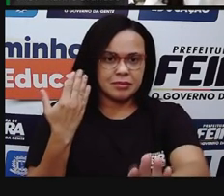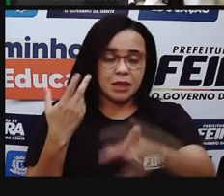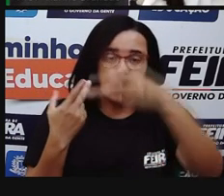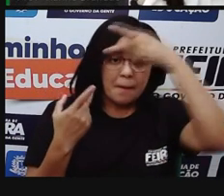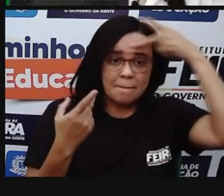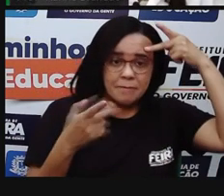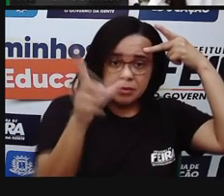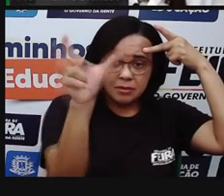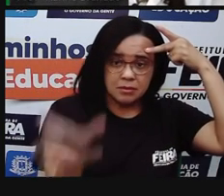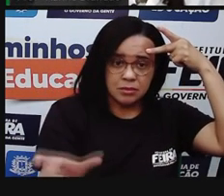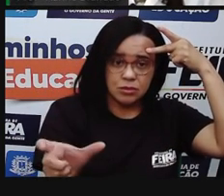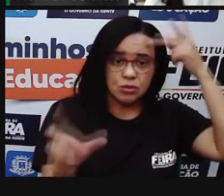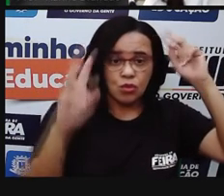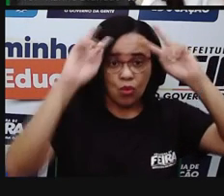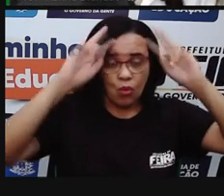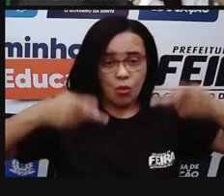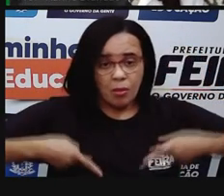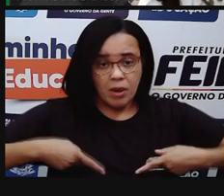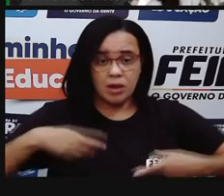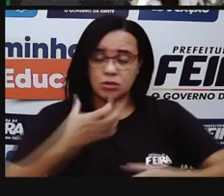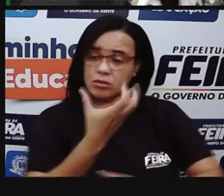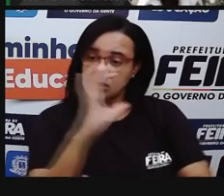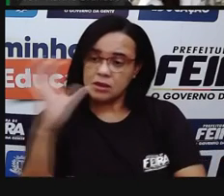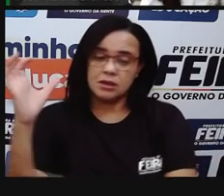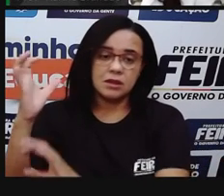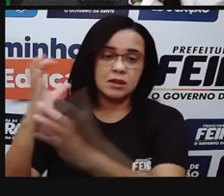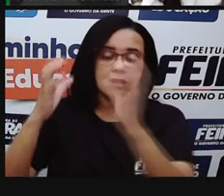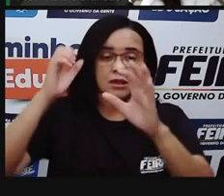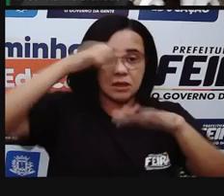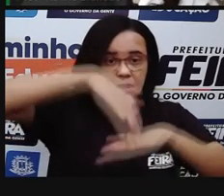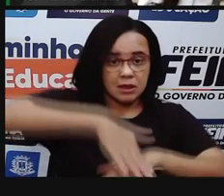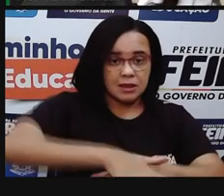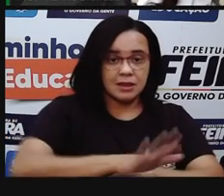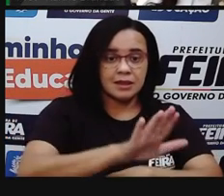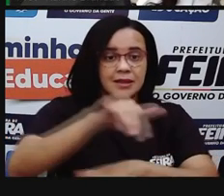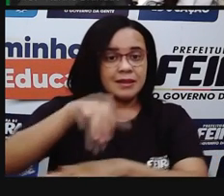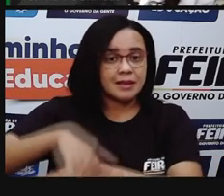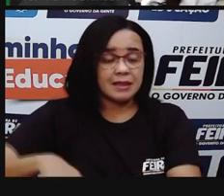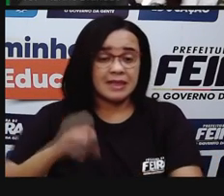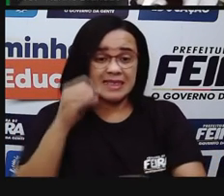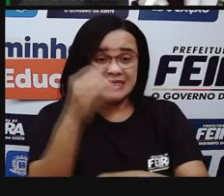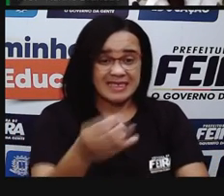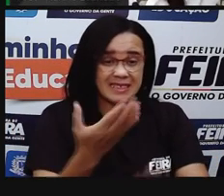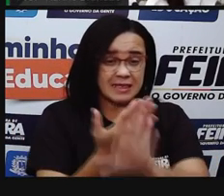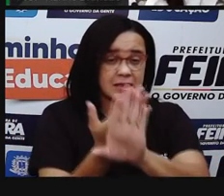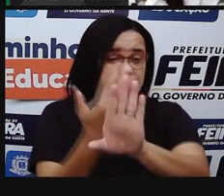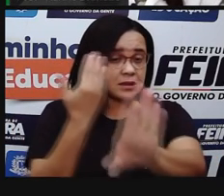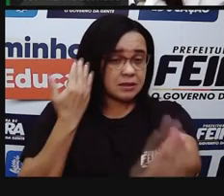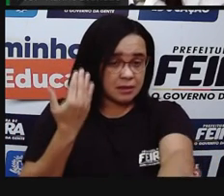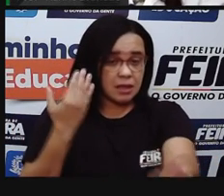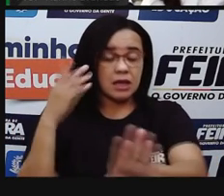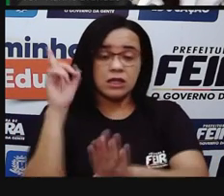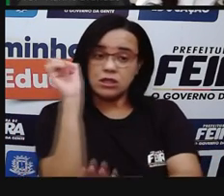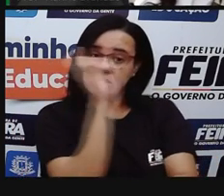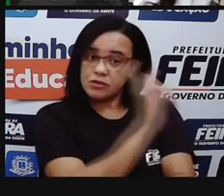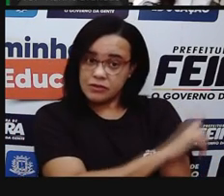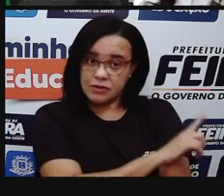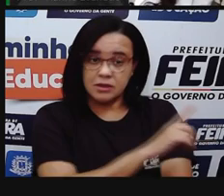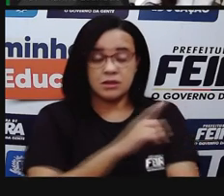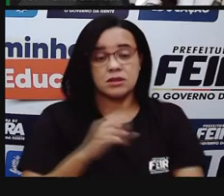porque nós fazemos parte dela, mas o quanto que a gente pensar dessa forma, né? O quanto que a gente